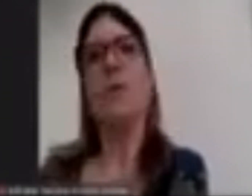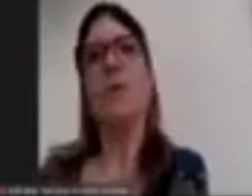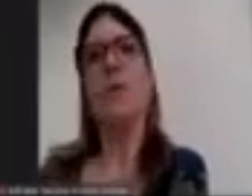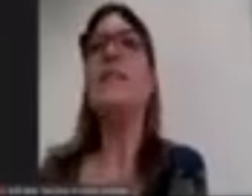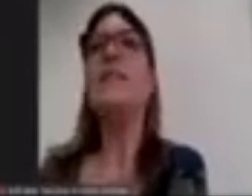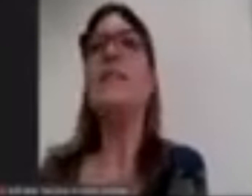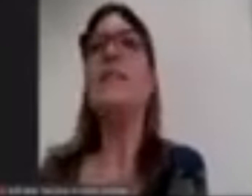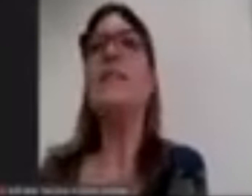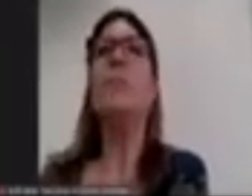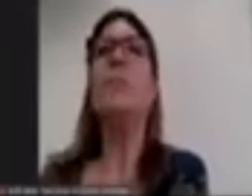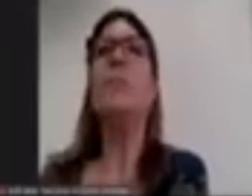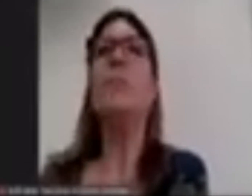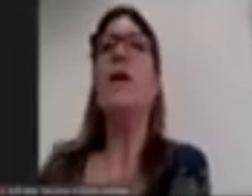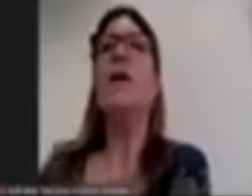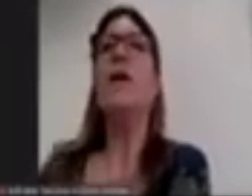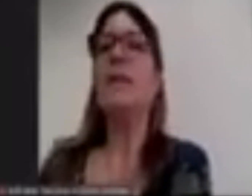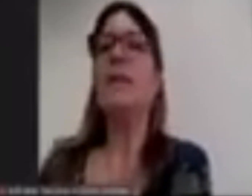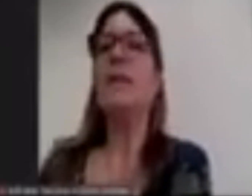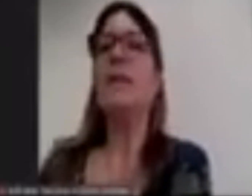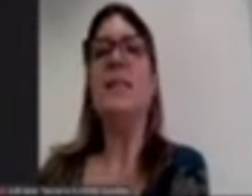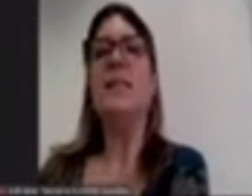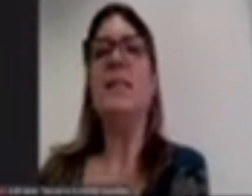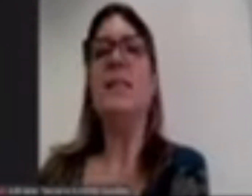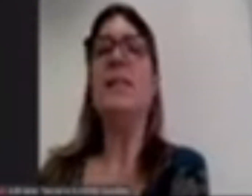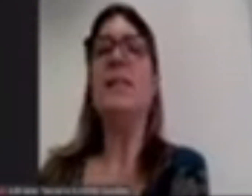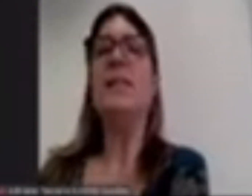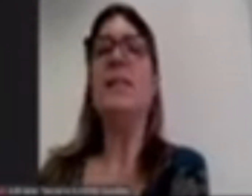um processo mais robusto, estamos